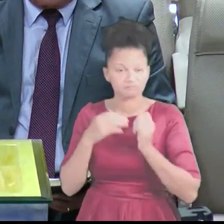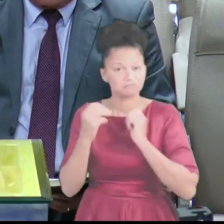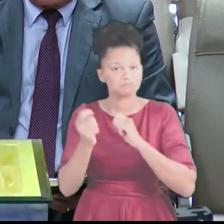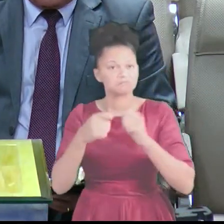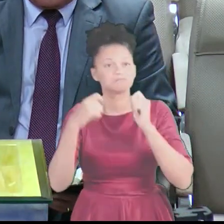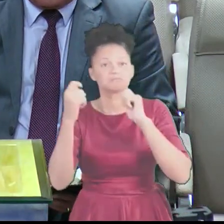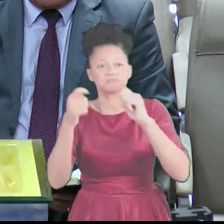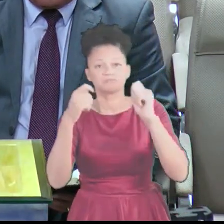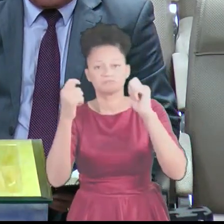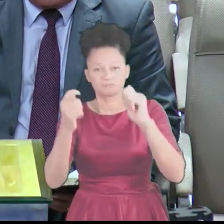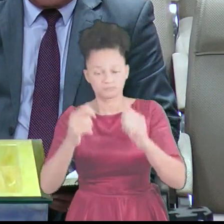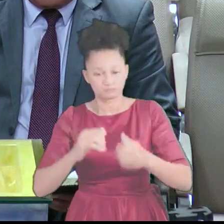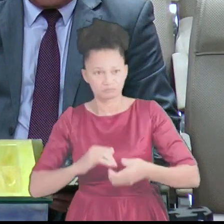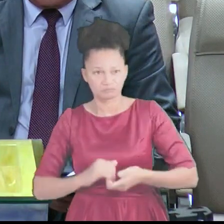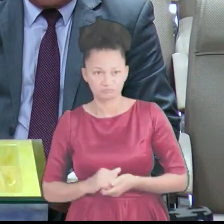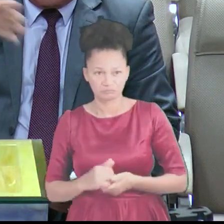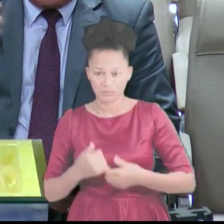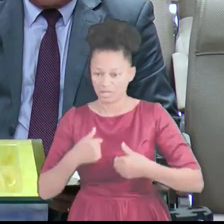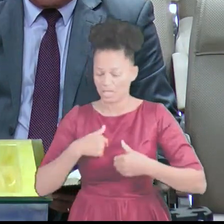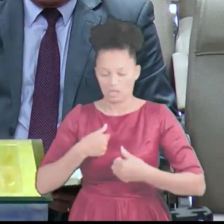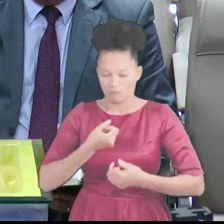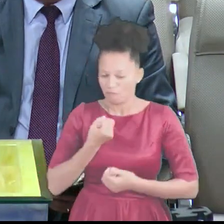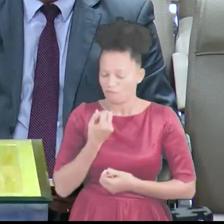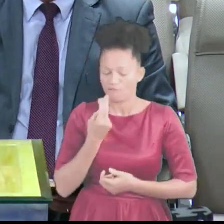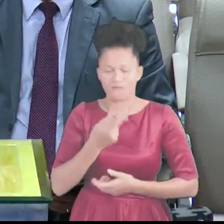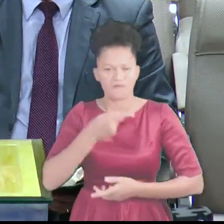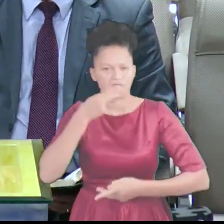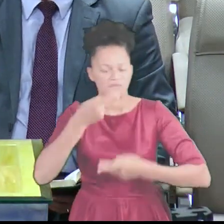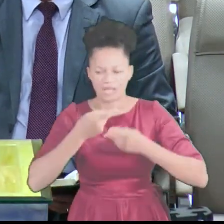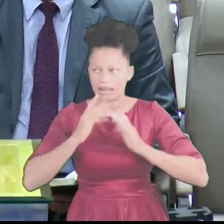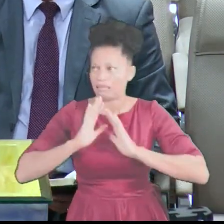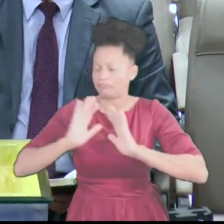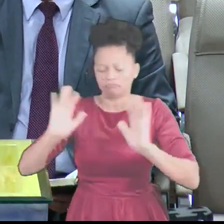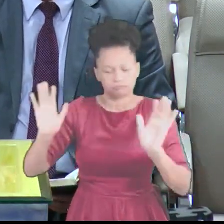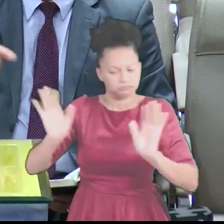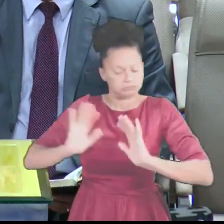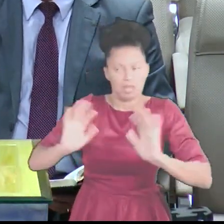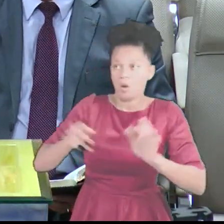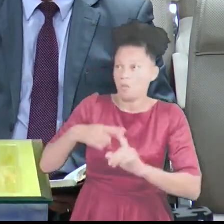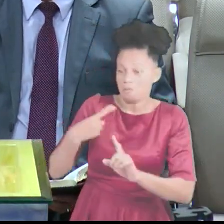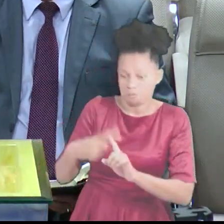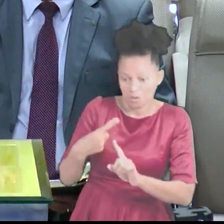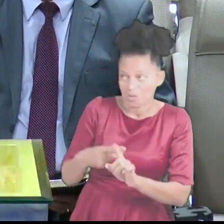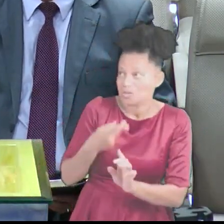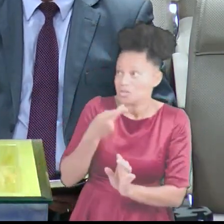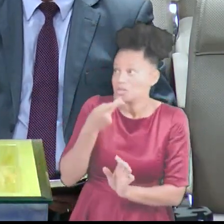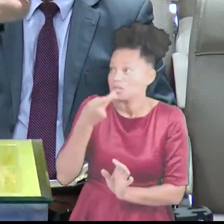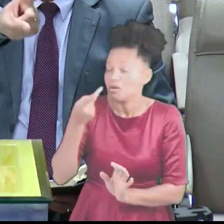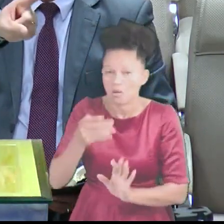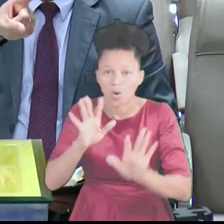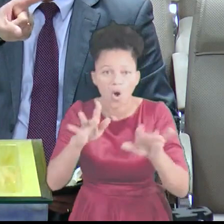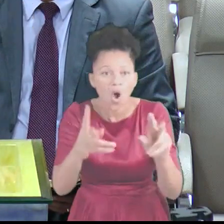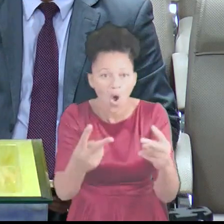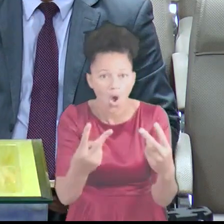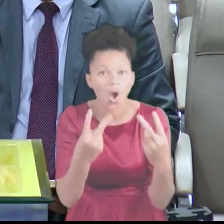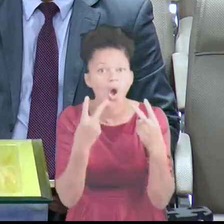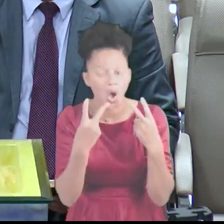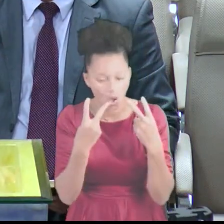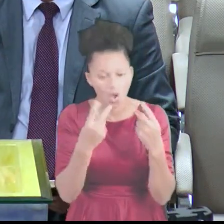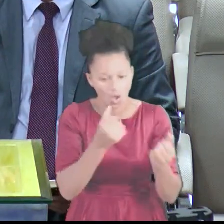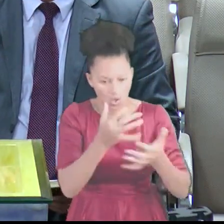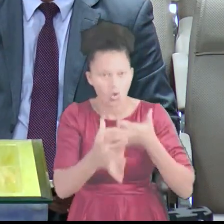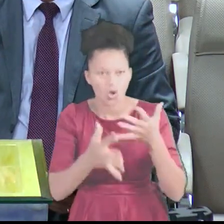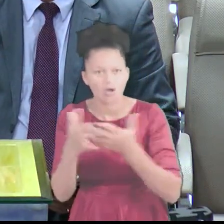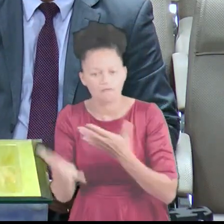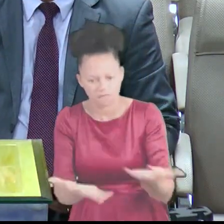Aleluia. Eu não vou dizer nada a respeito disto. Porque se eu disser, escute isso aqui, irmãos, vem